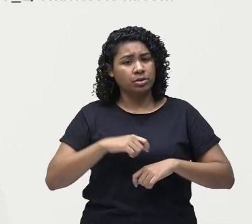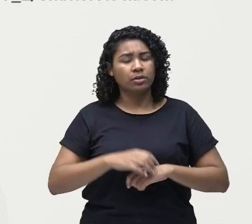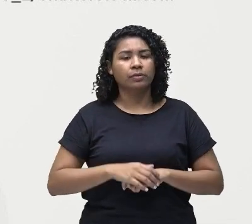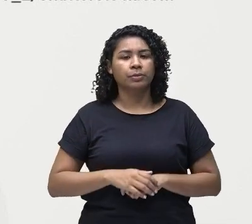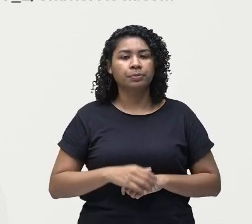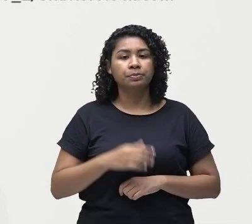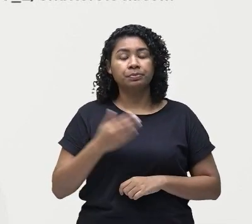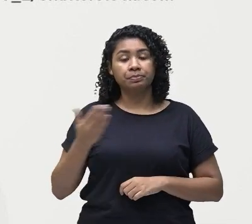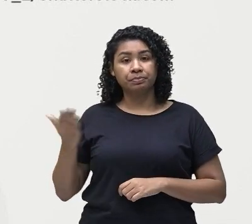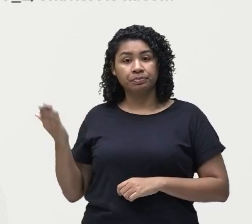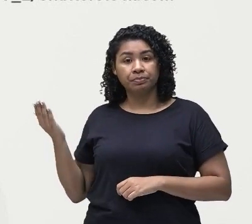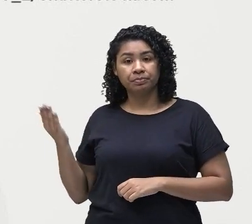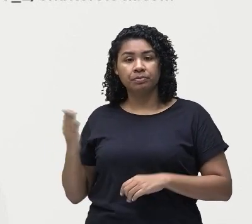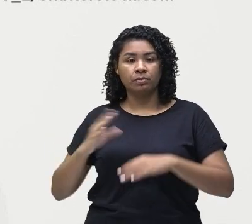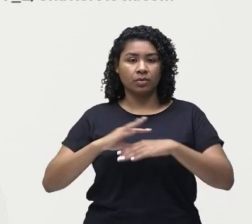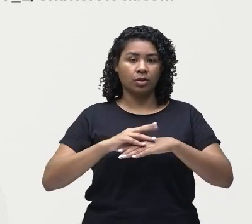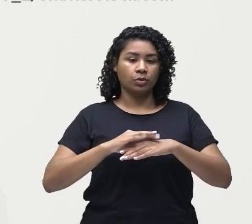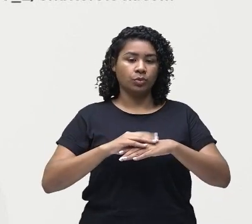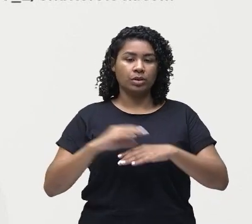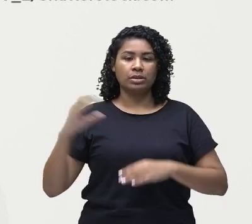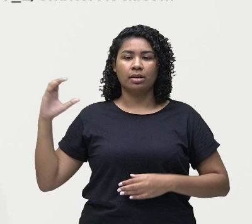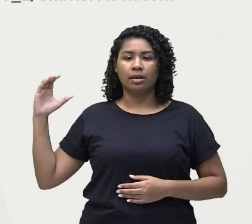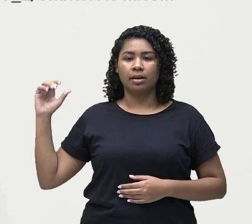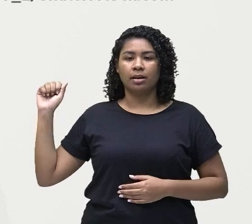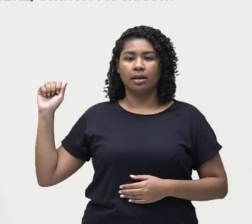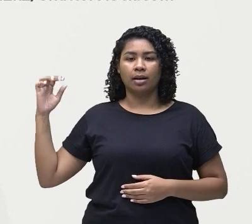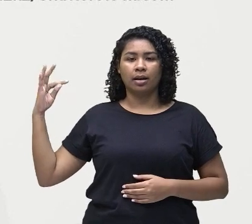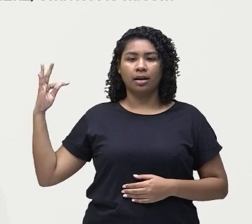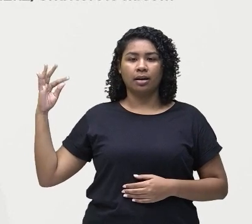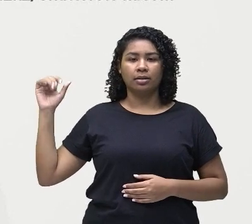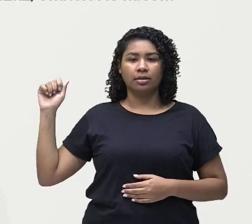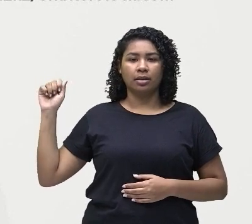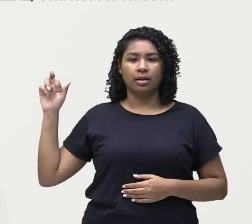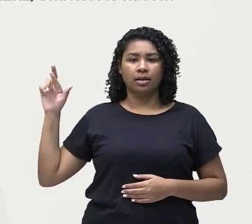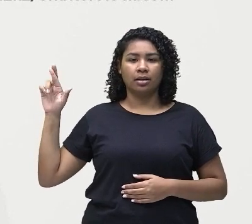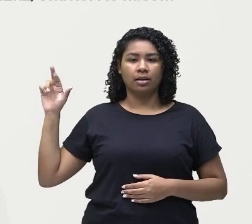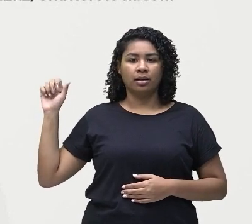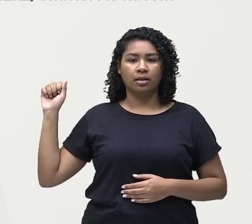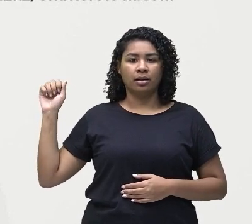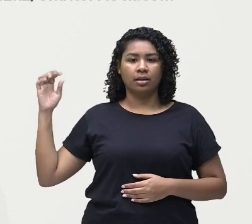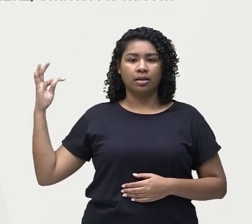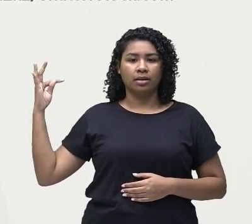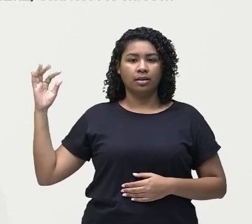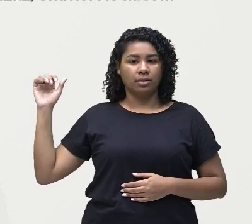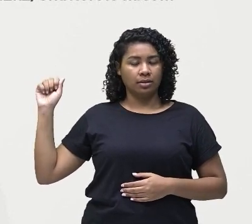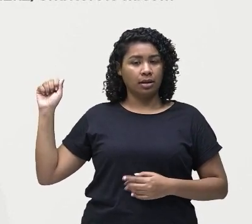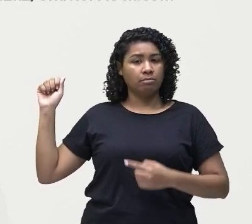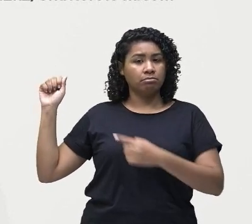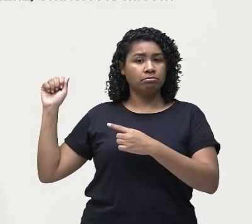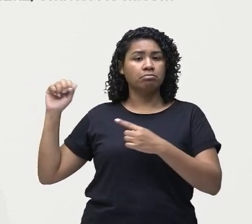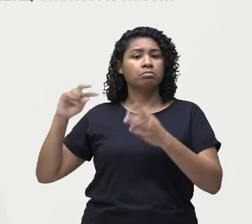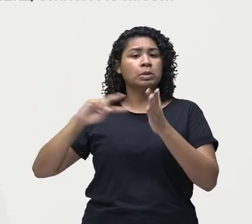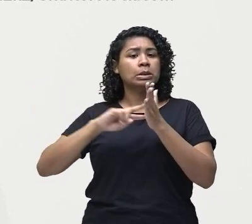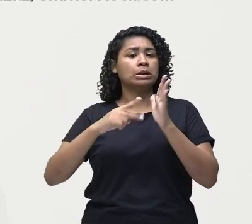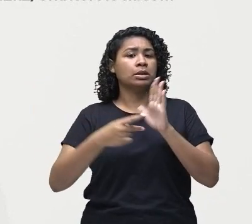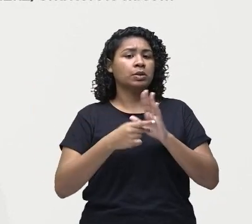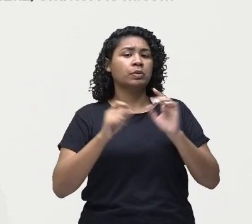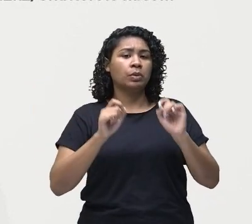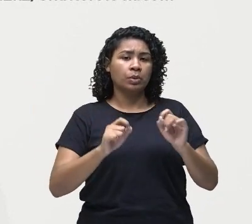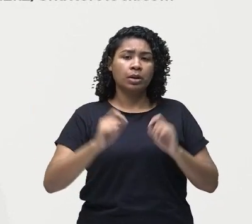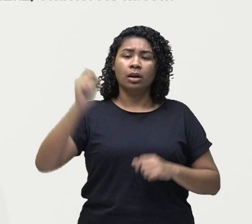A catarata, por exemplo, pode ser uma consequência da exposição à